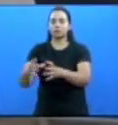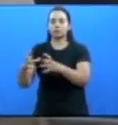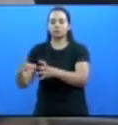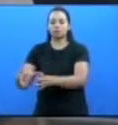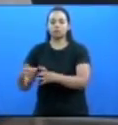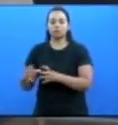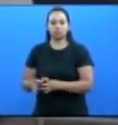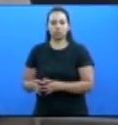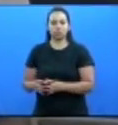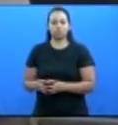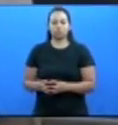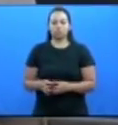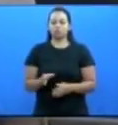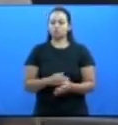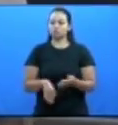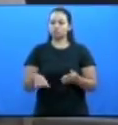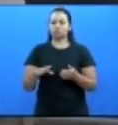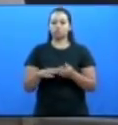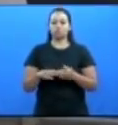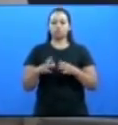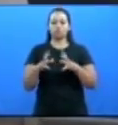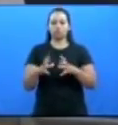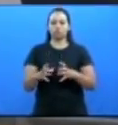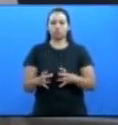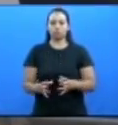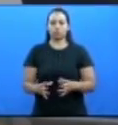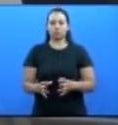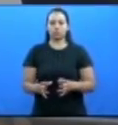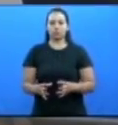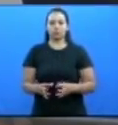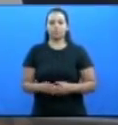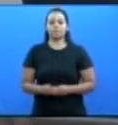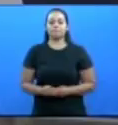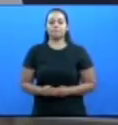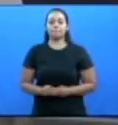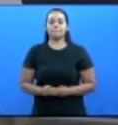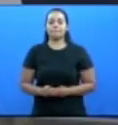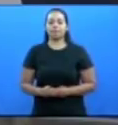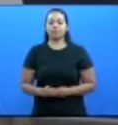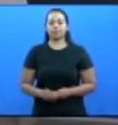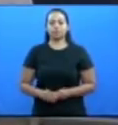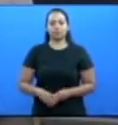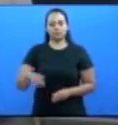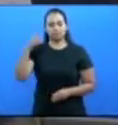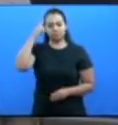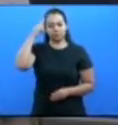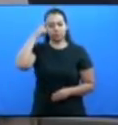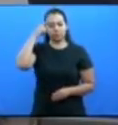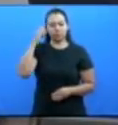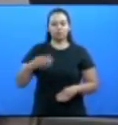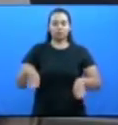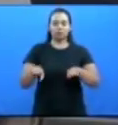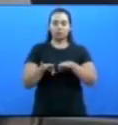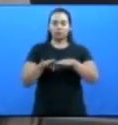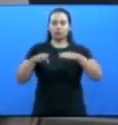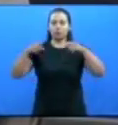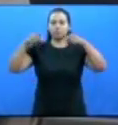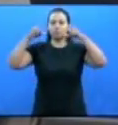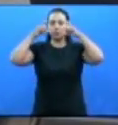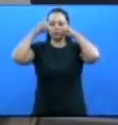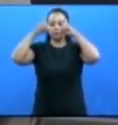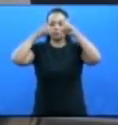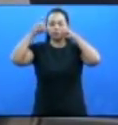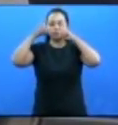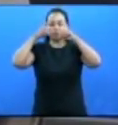as secretarias, ao apresentar as suas demandas, tenham considerado também as preocupações de